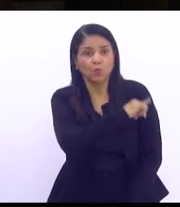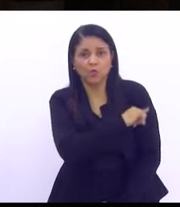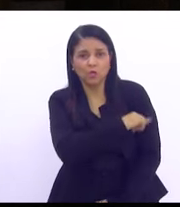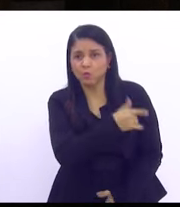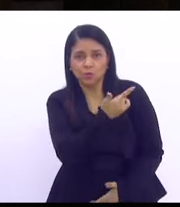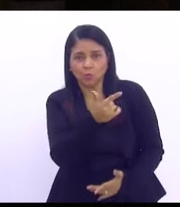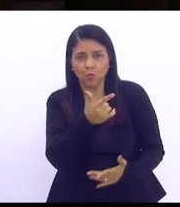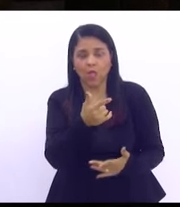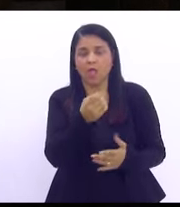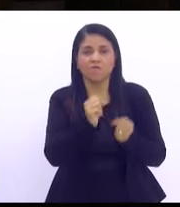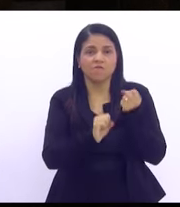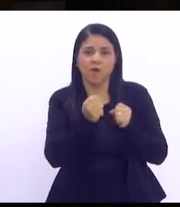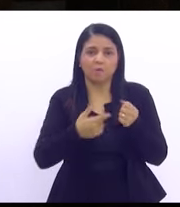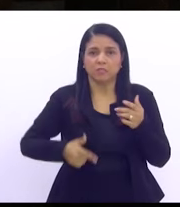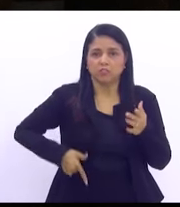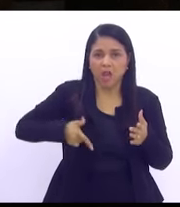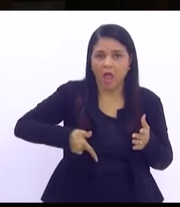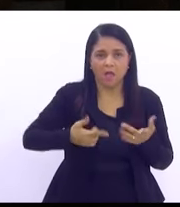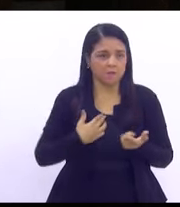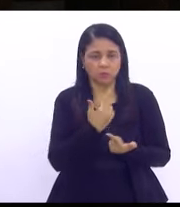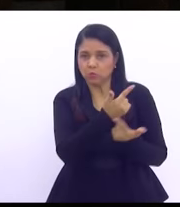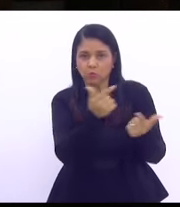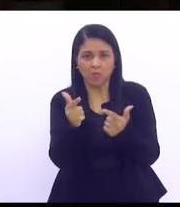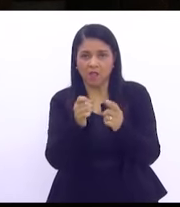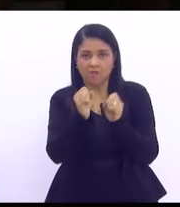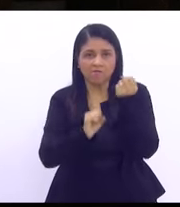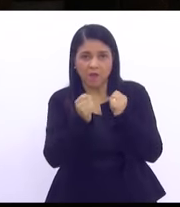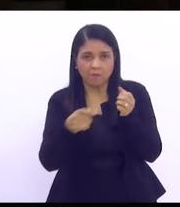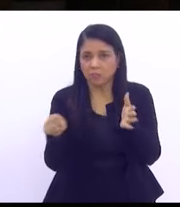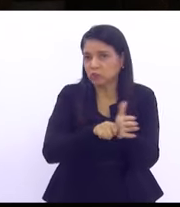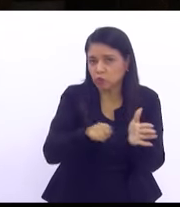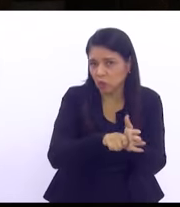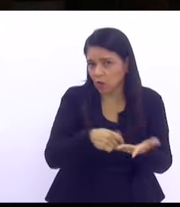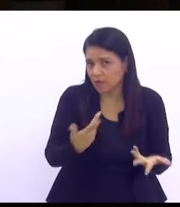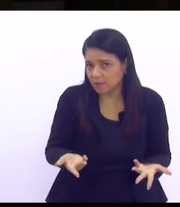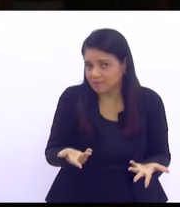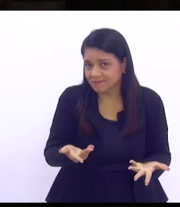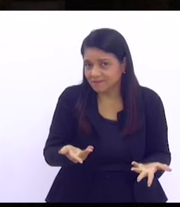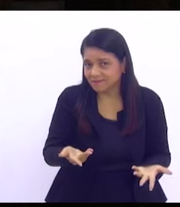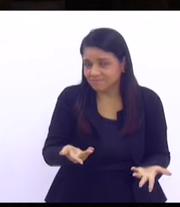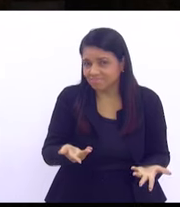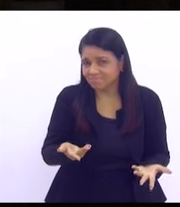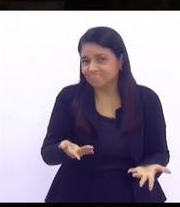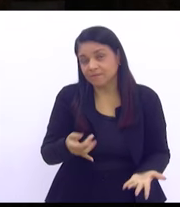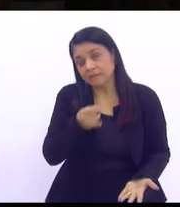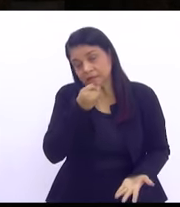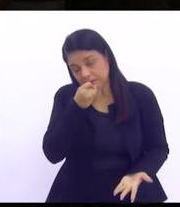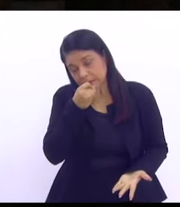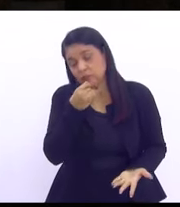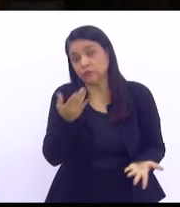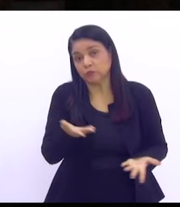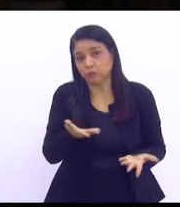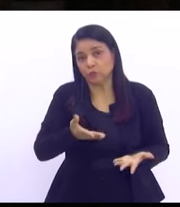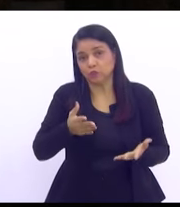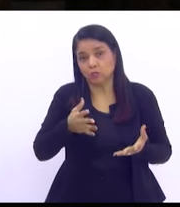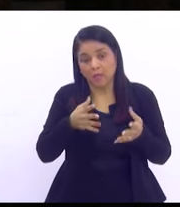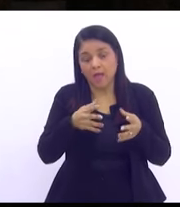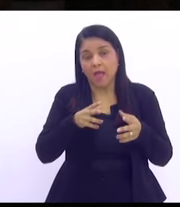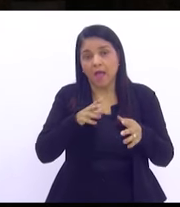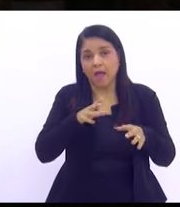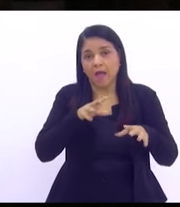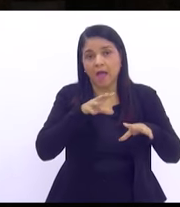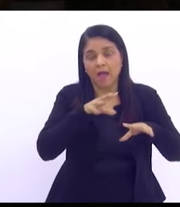não fabrica drogas. E, infelizmente, a realidade que está. Apreensão de